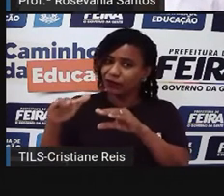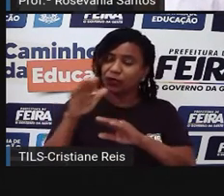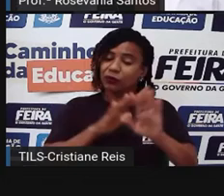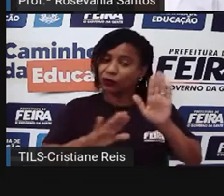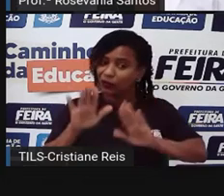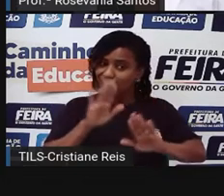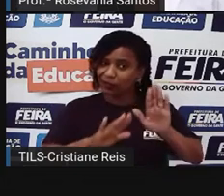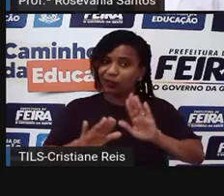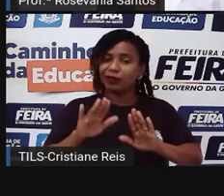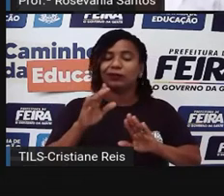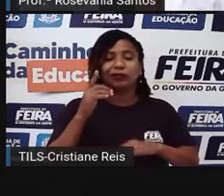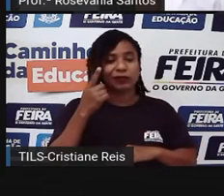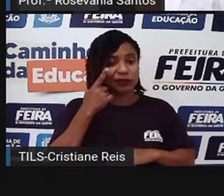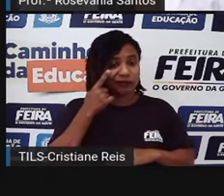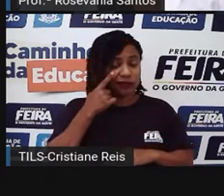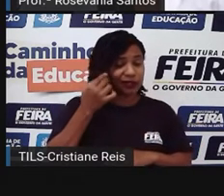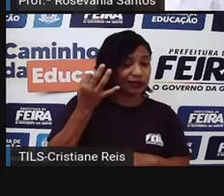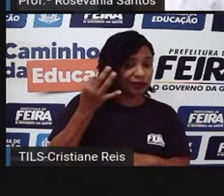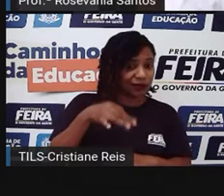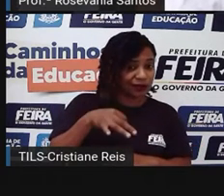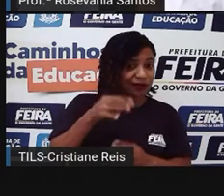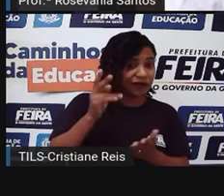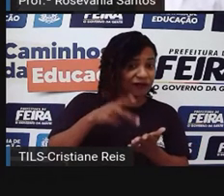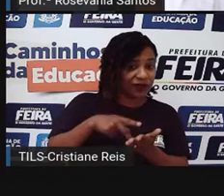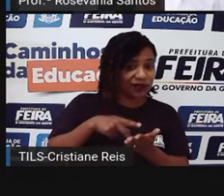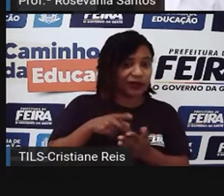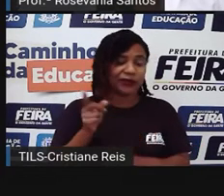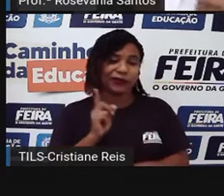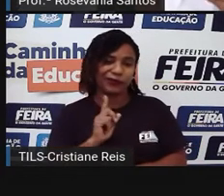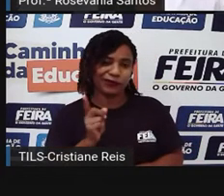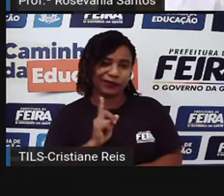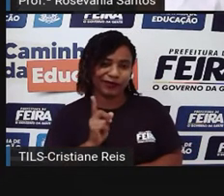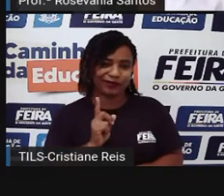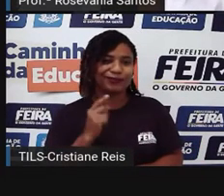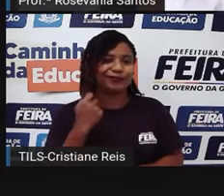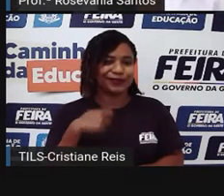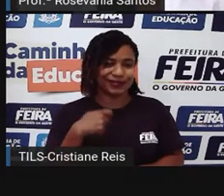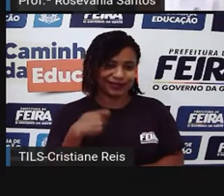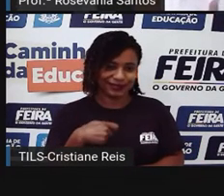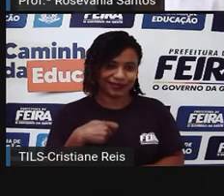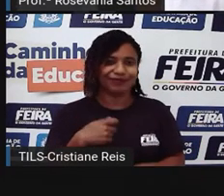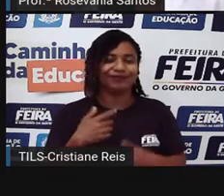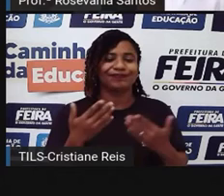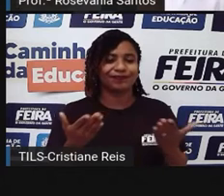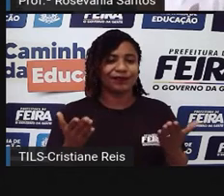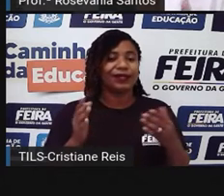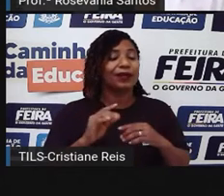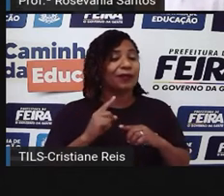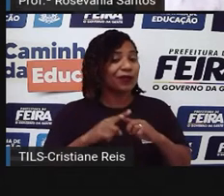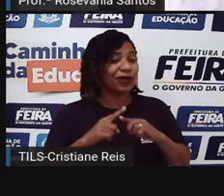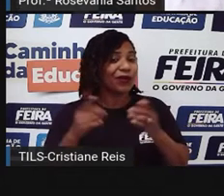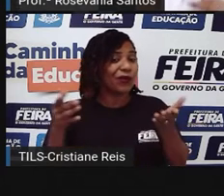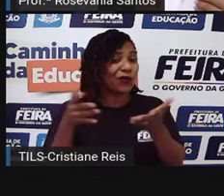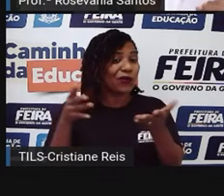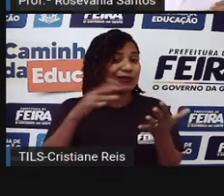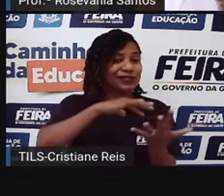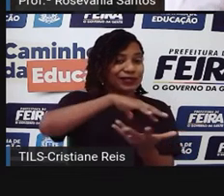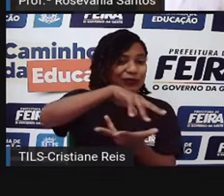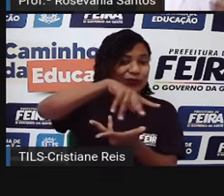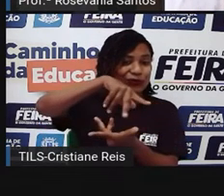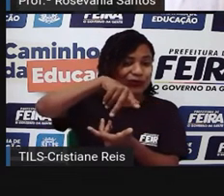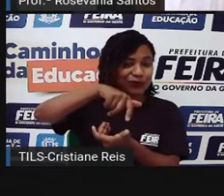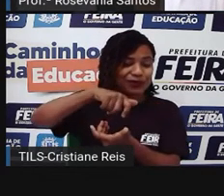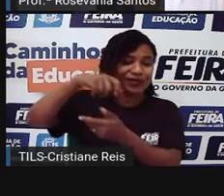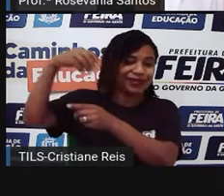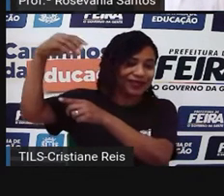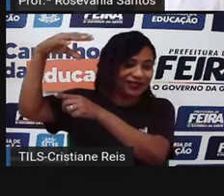não. E o que facilitou é isso, né, é a presença dos satélites, a presença, né, dos diversos tipos de fonte de energia,